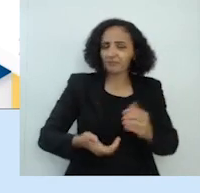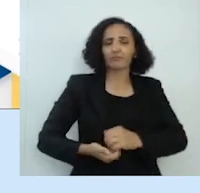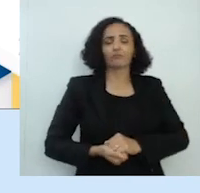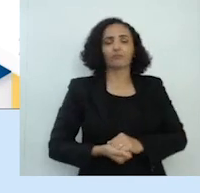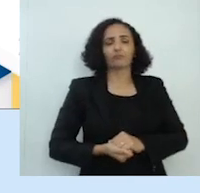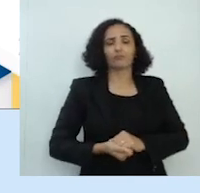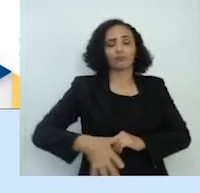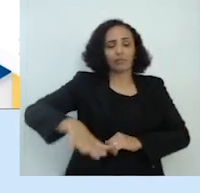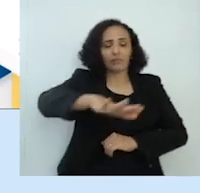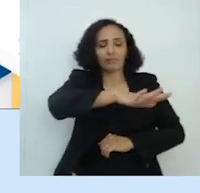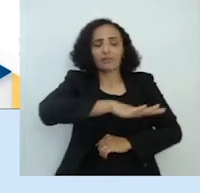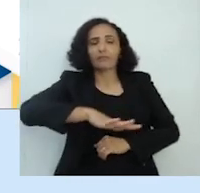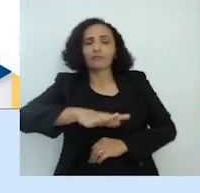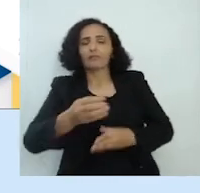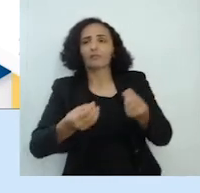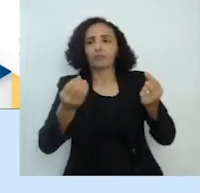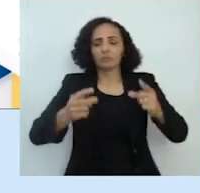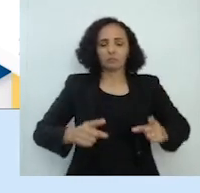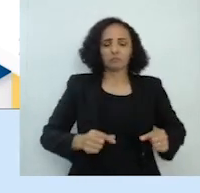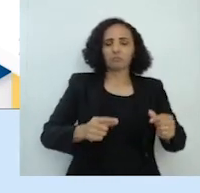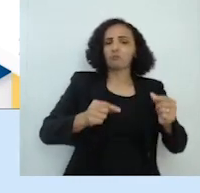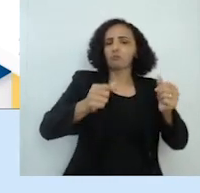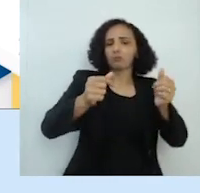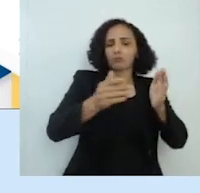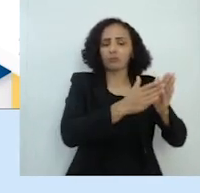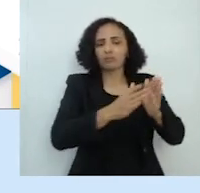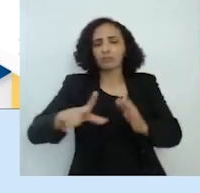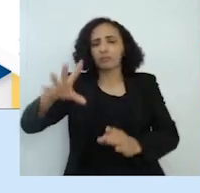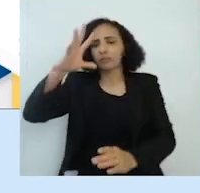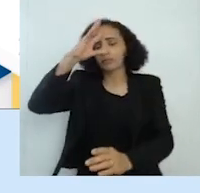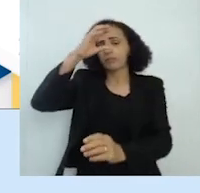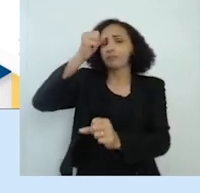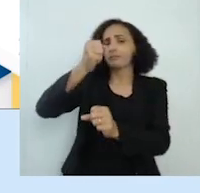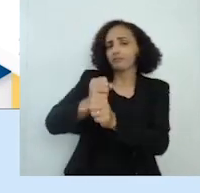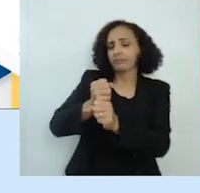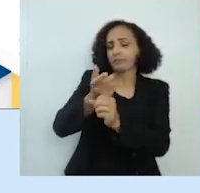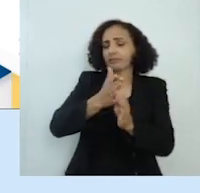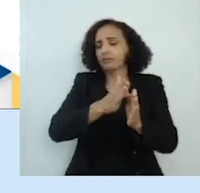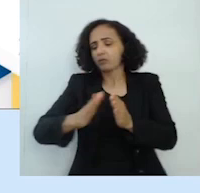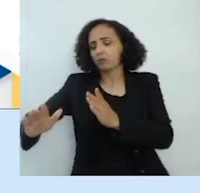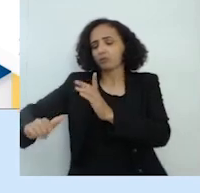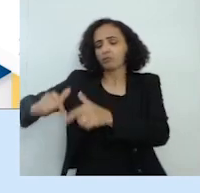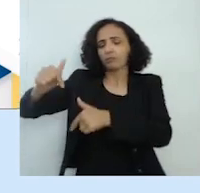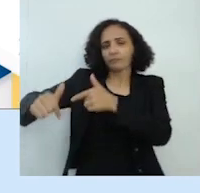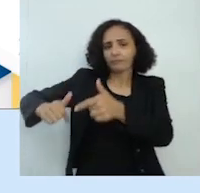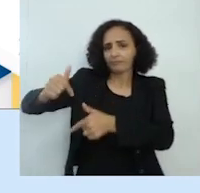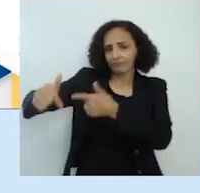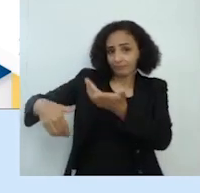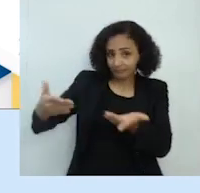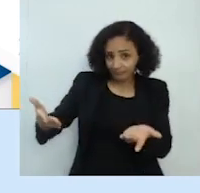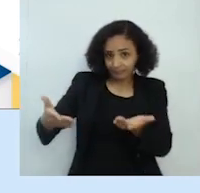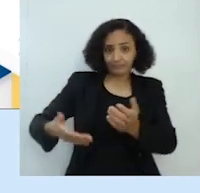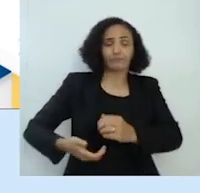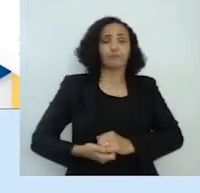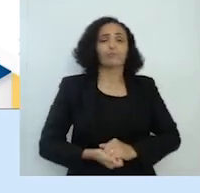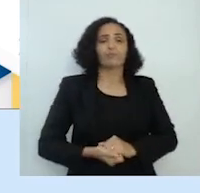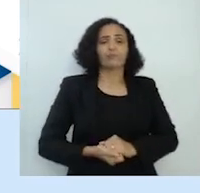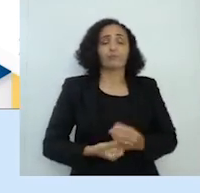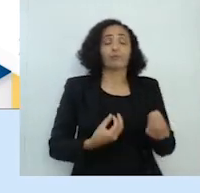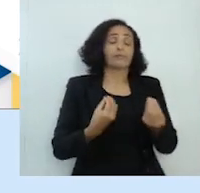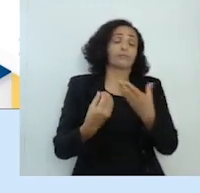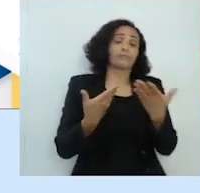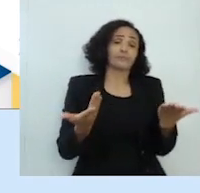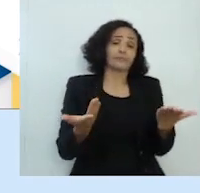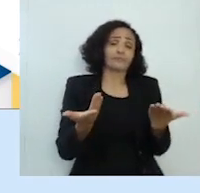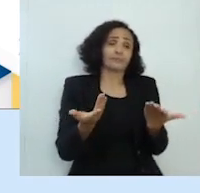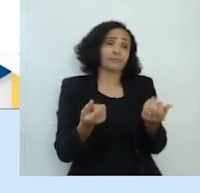entre a propriedade do capital, patrão, e o proprietário de força de trabalho, empregados. Isso não quer dizer que não